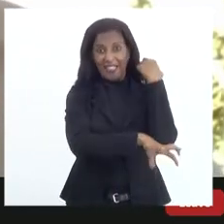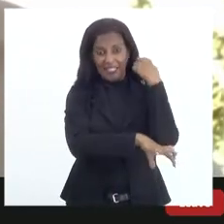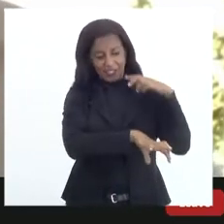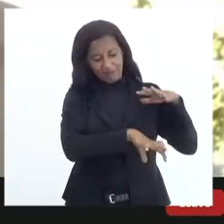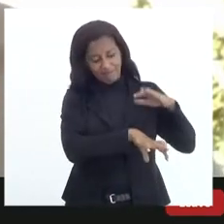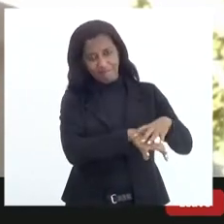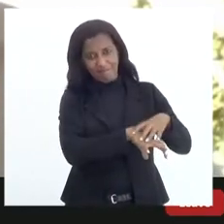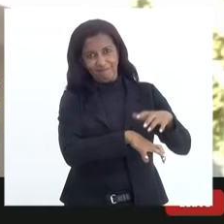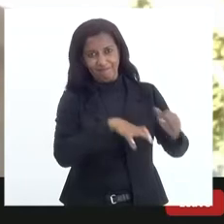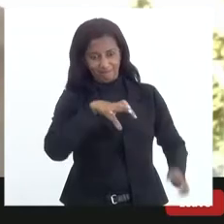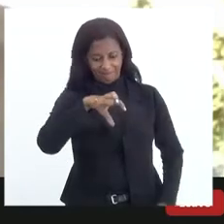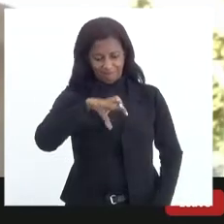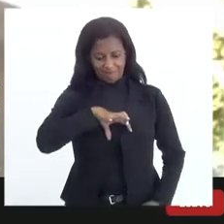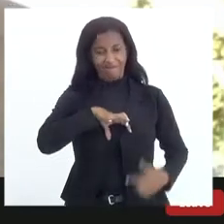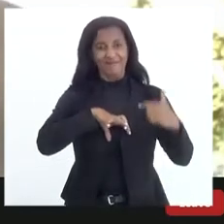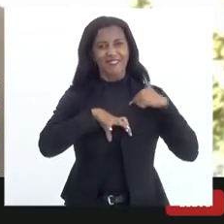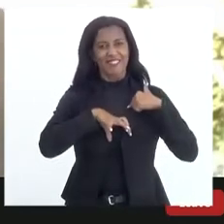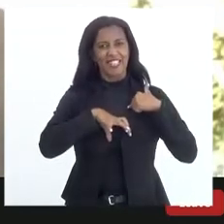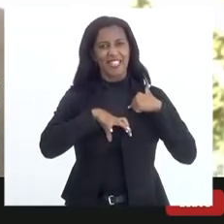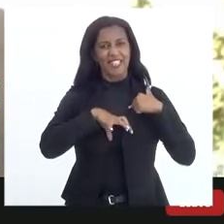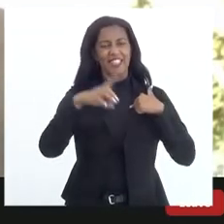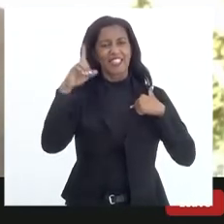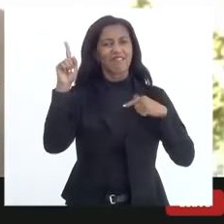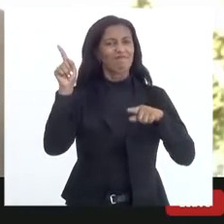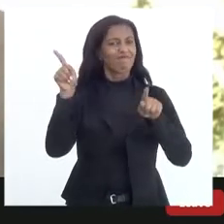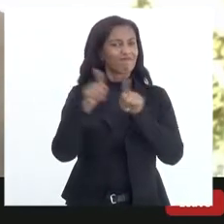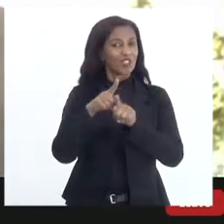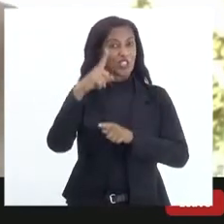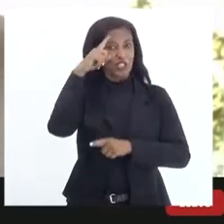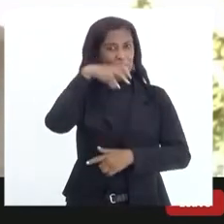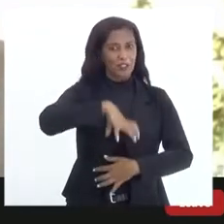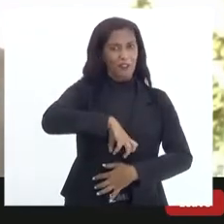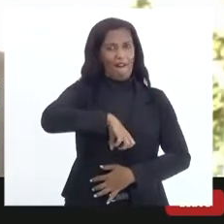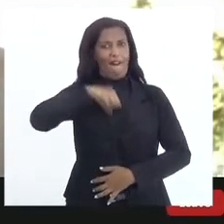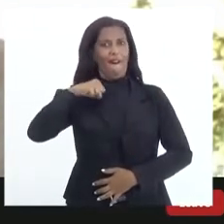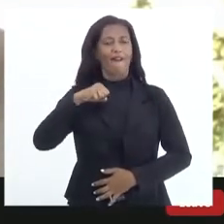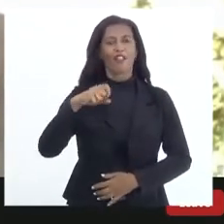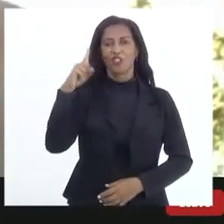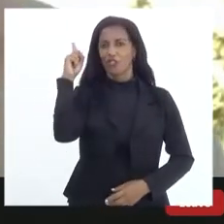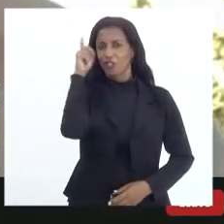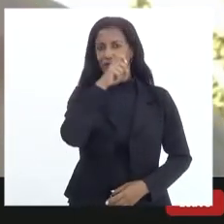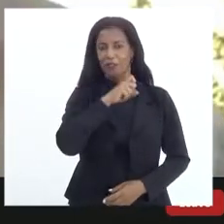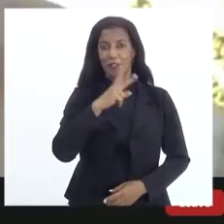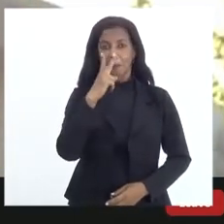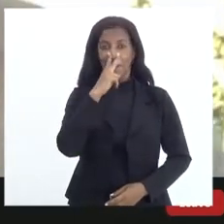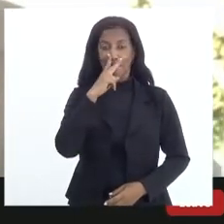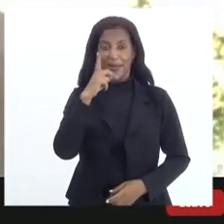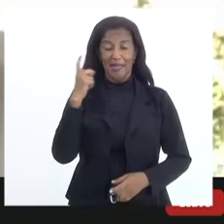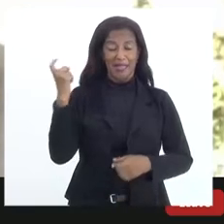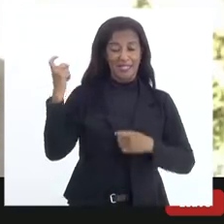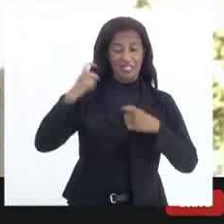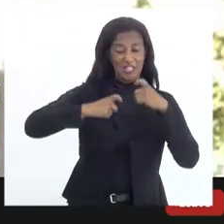Eu tenho uma pequena discordância de alguns palestrantes que disseram que a gente não vive uma guerra porque nós não